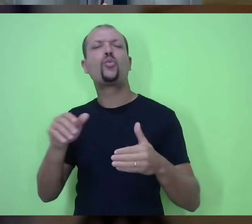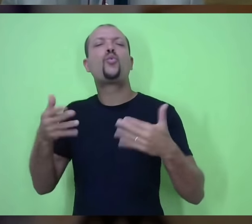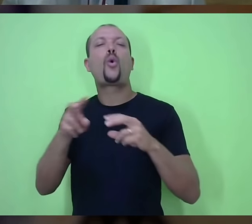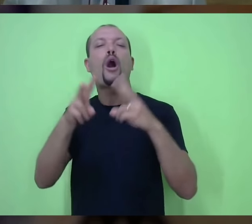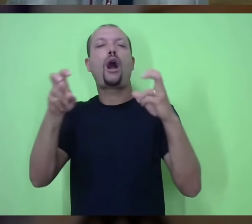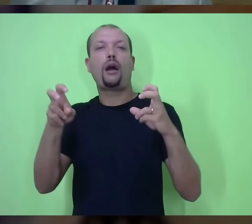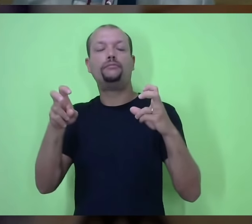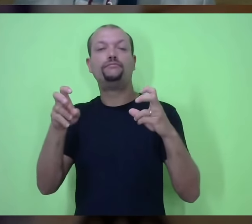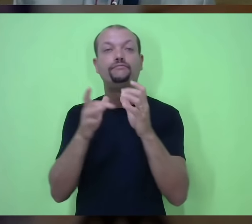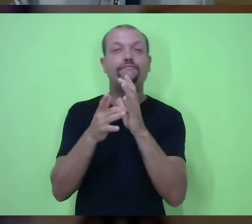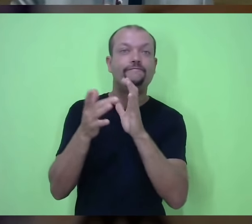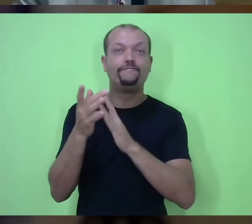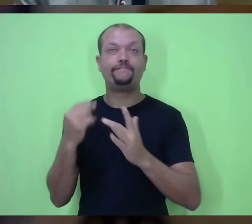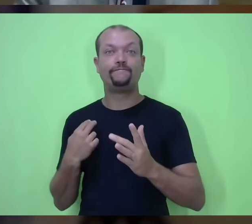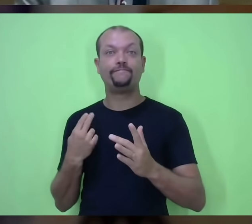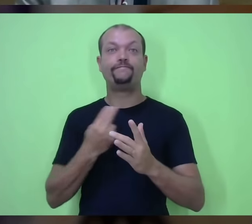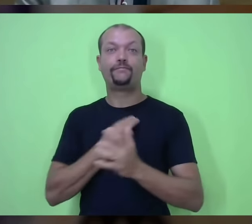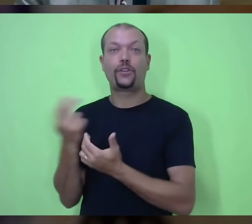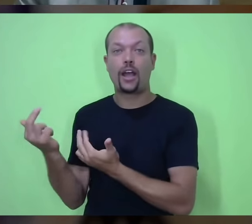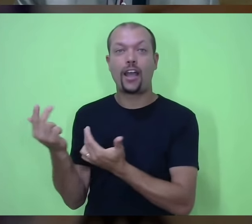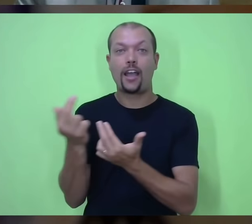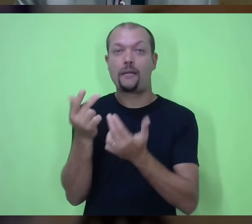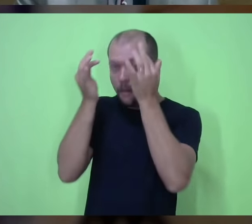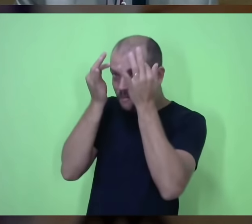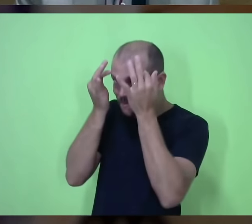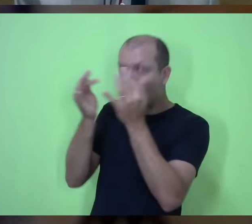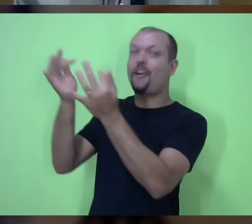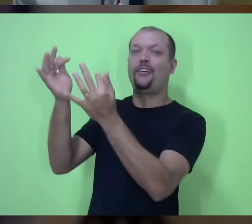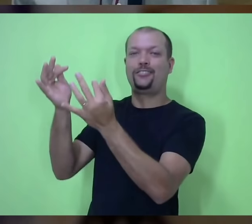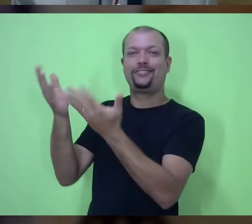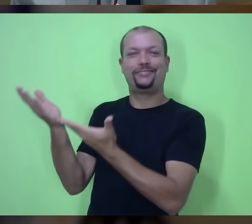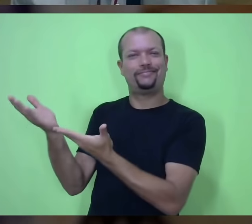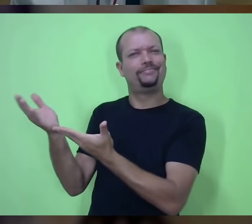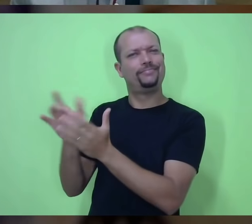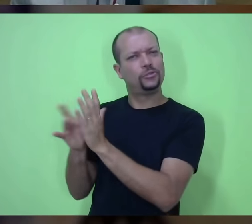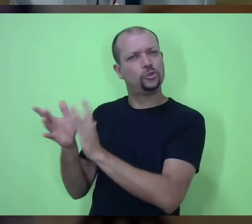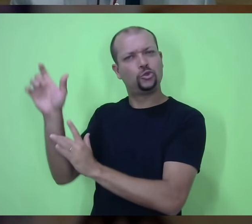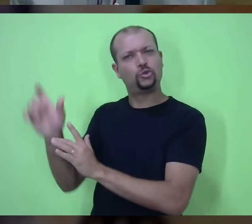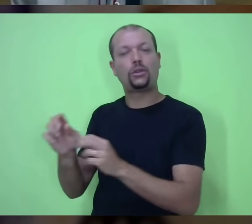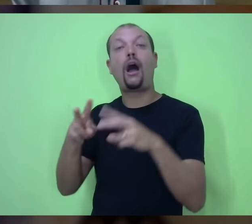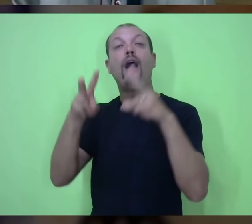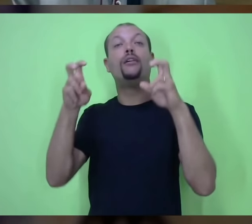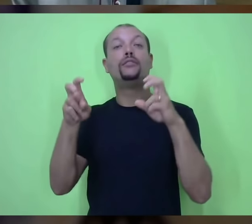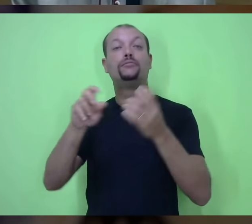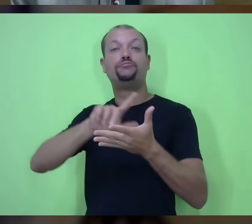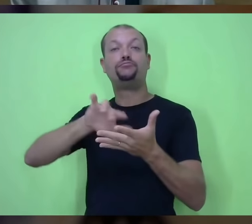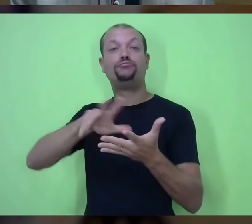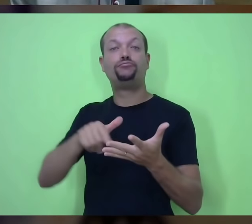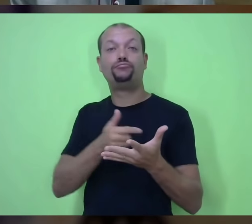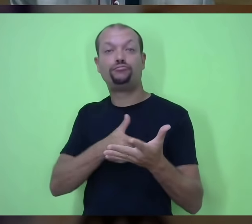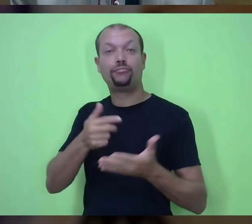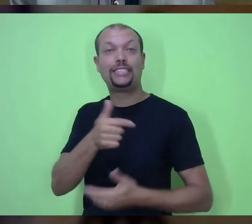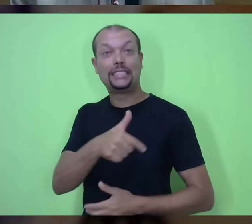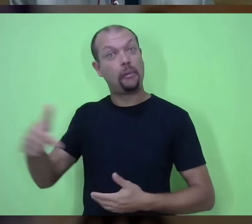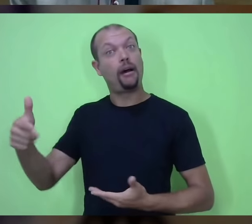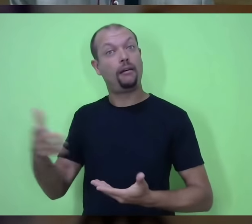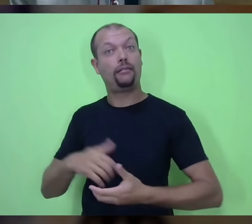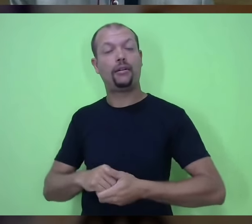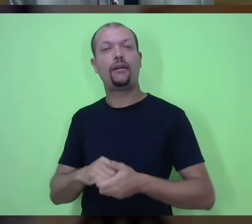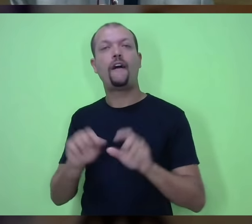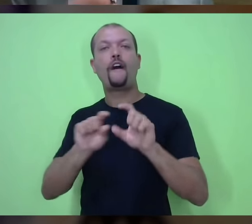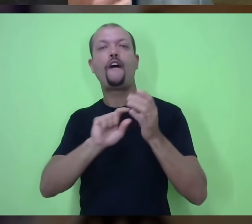semana é Jesus, nosso irmão fiel. Jesus, nosso irmão fiel, é o título da lição desta